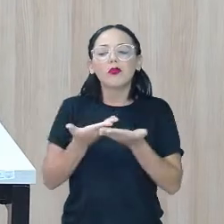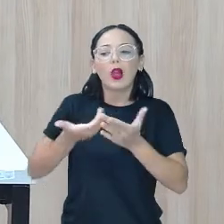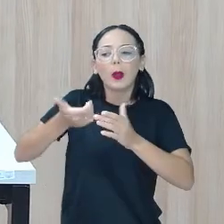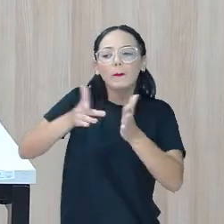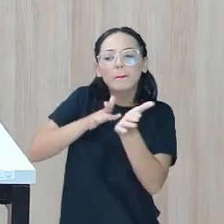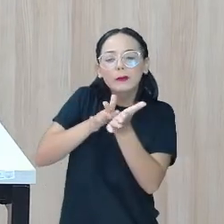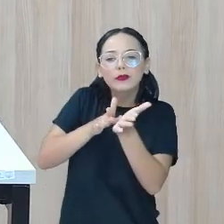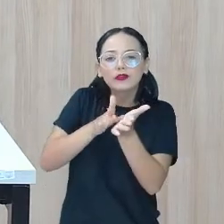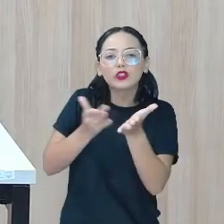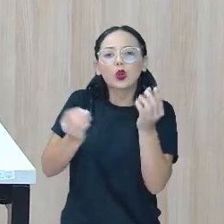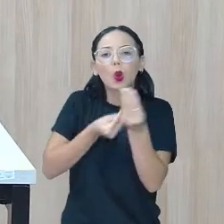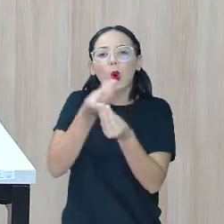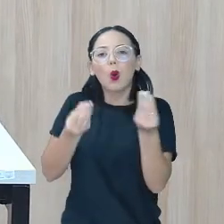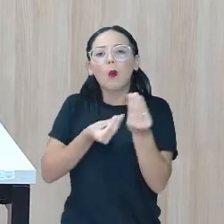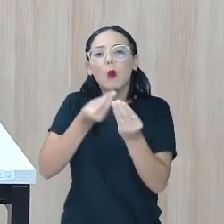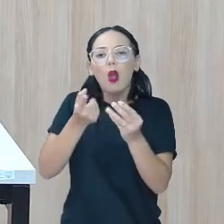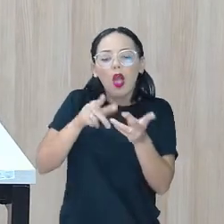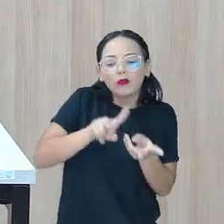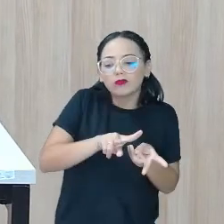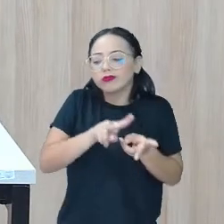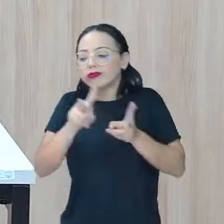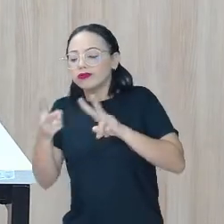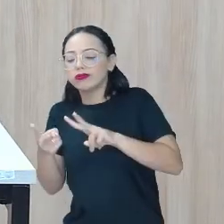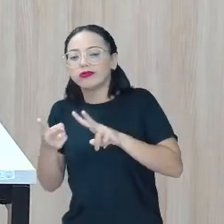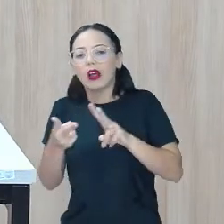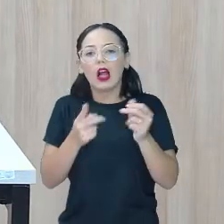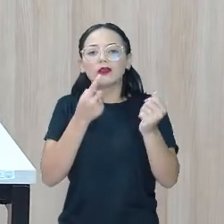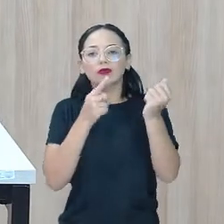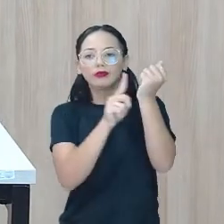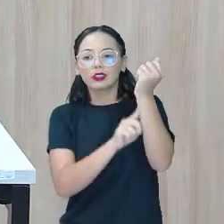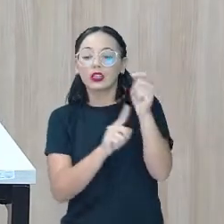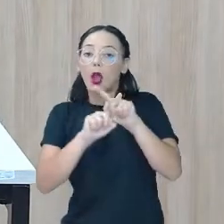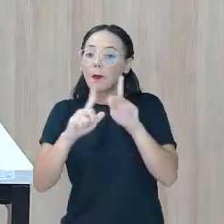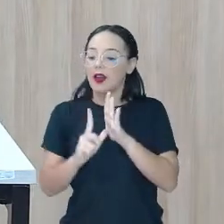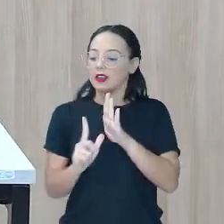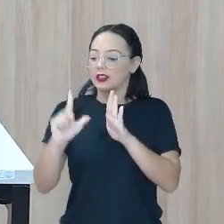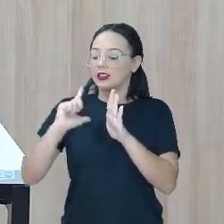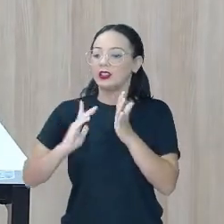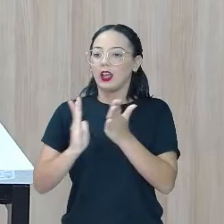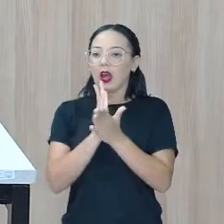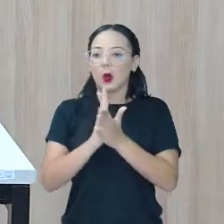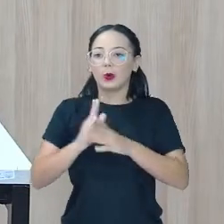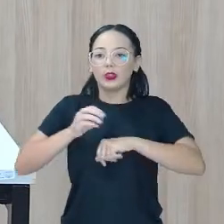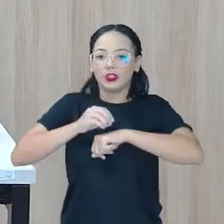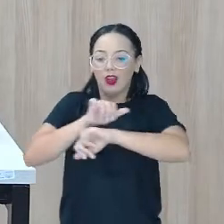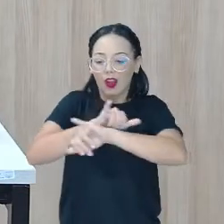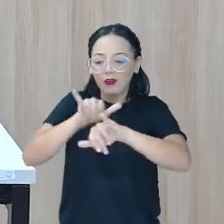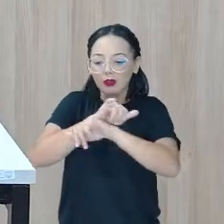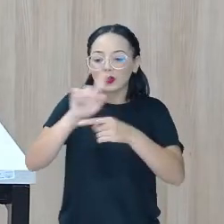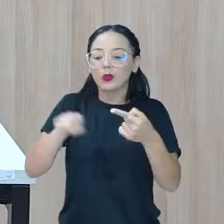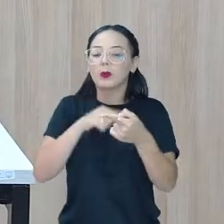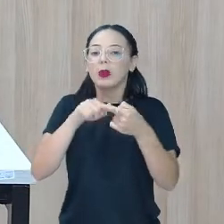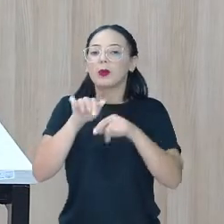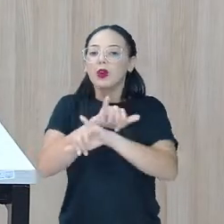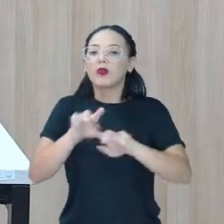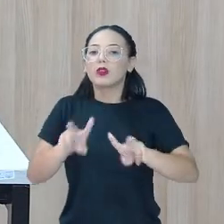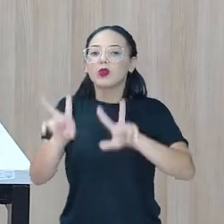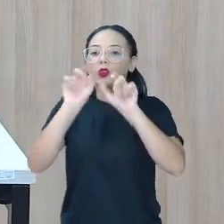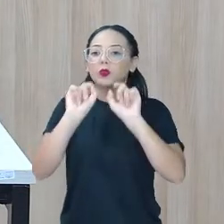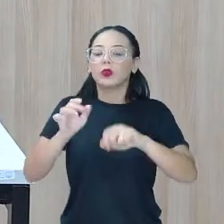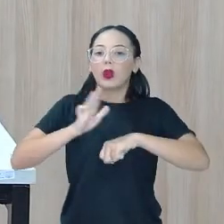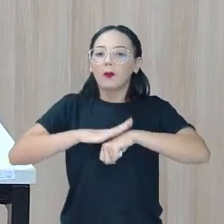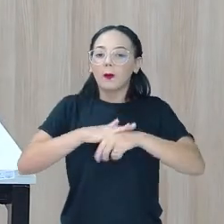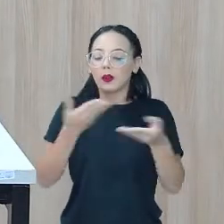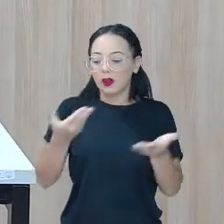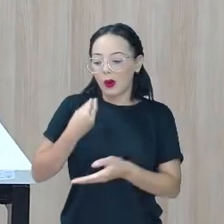uma transfusão de sangue. Mas antes, nós temos alguns avisos, né? A questão aí do primeiro aviso é em relação a esse momento